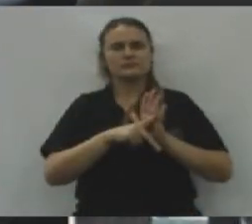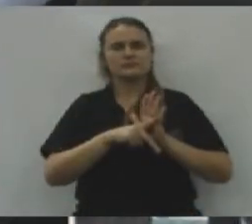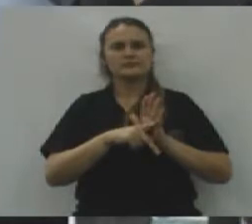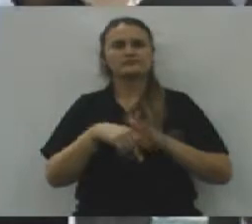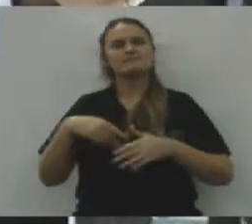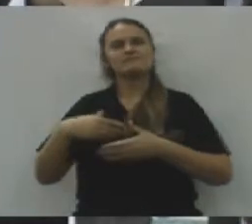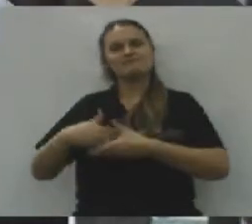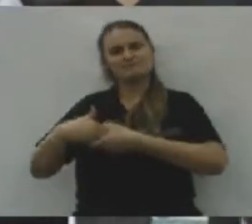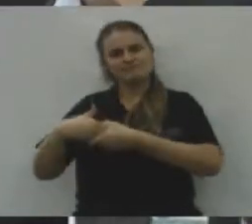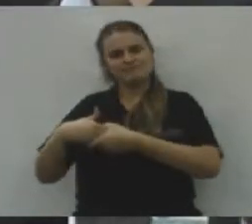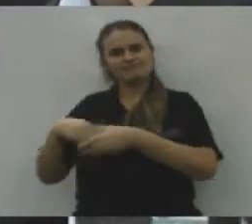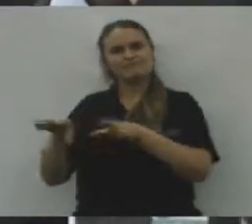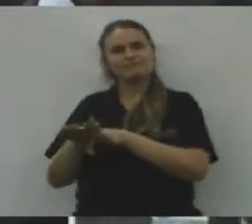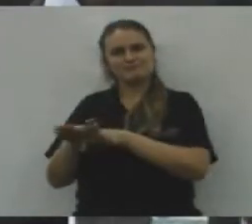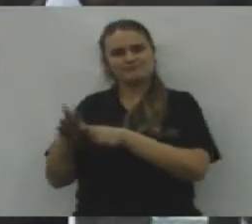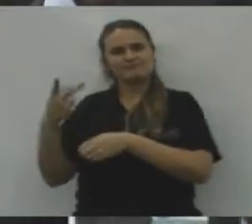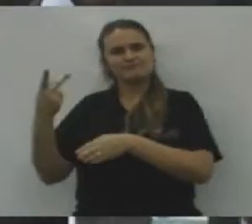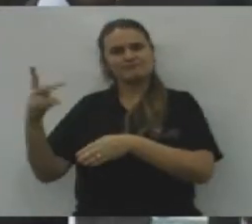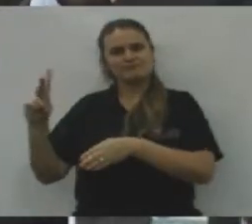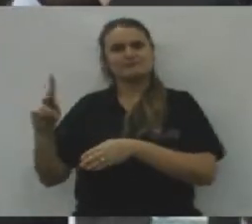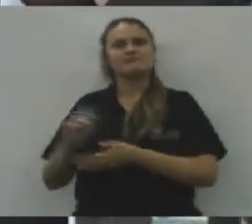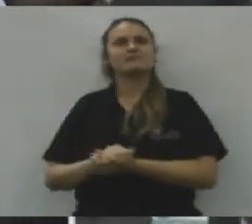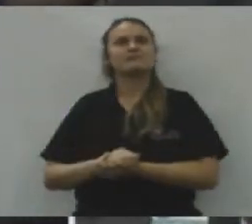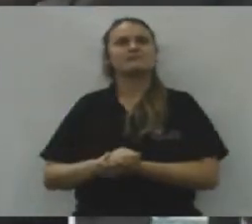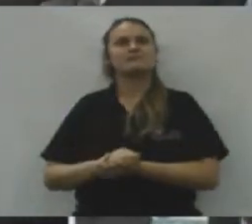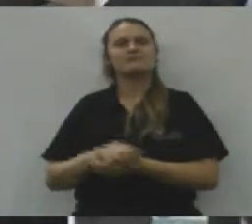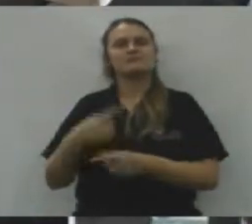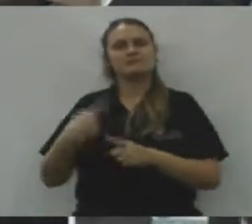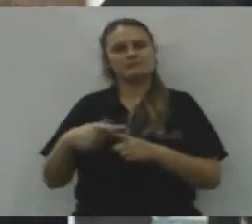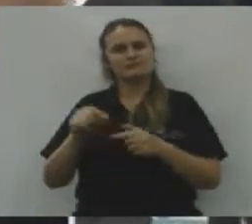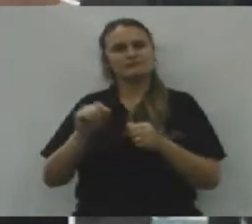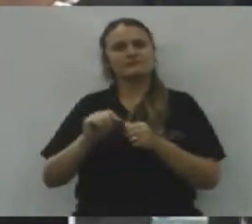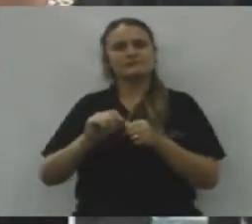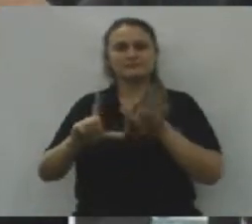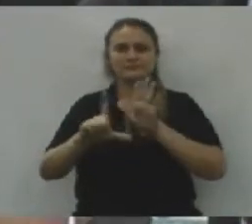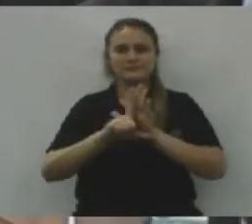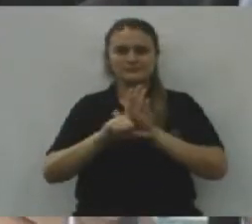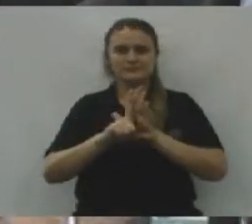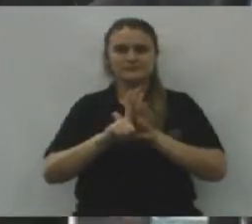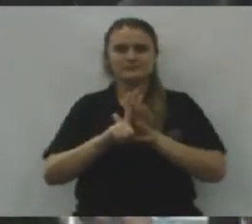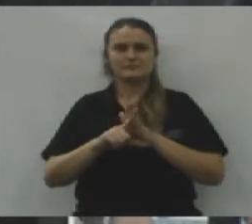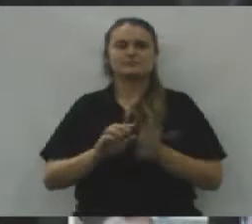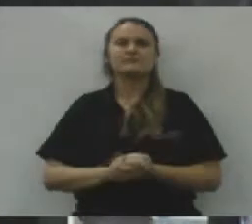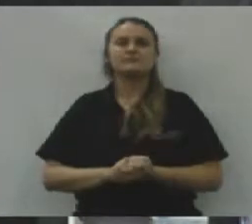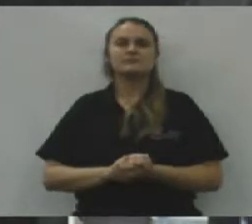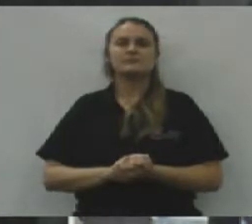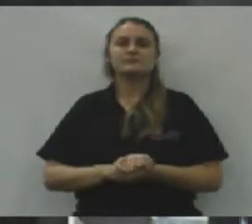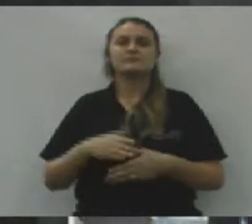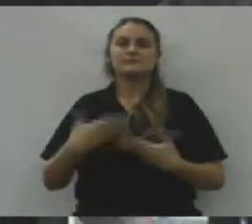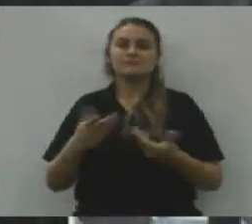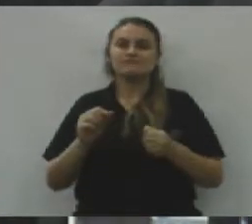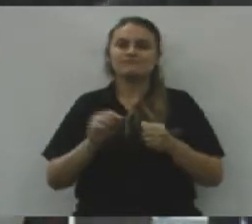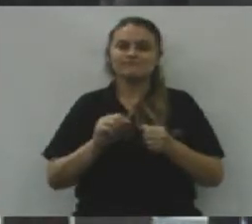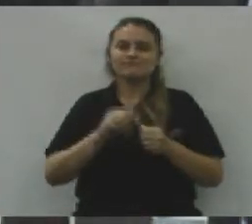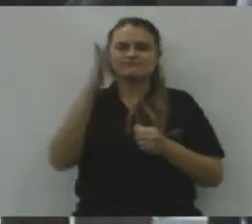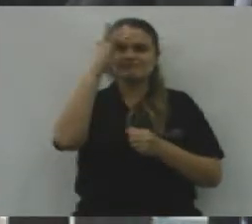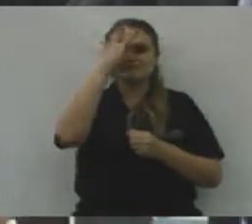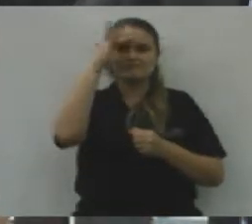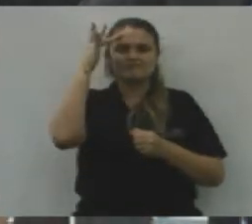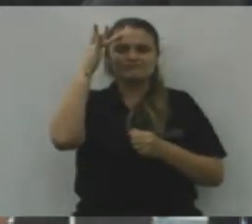e parabenizo também por essa lei, fazendo com que as pessoas tenham